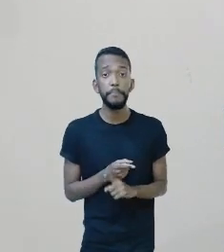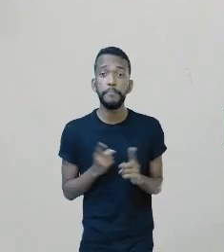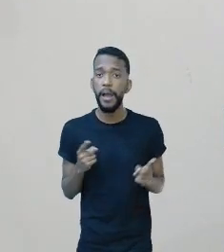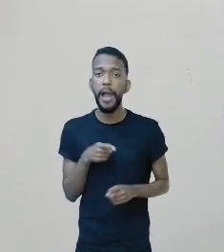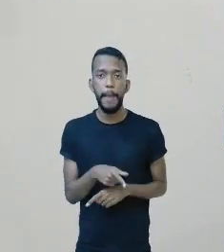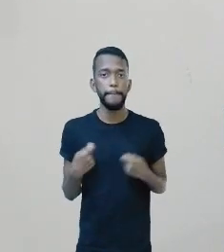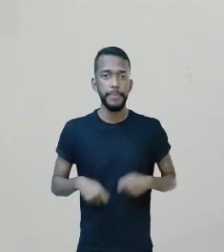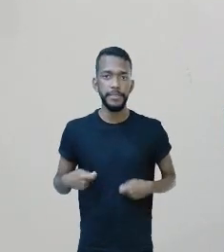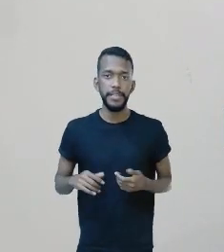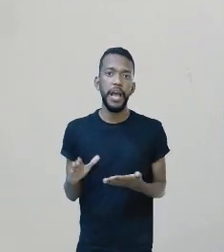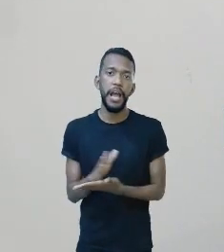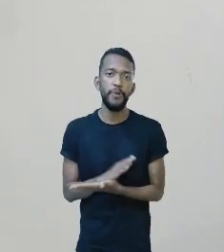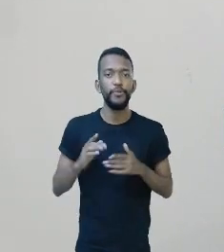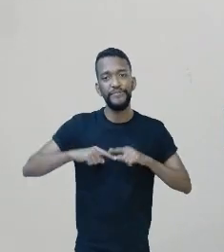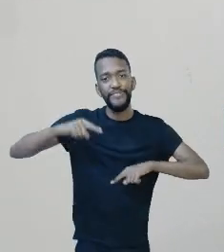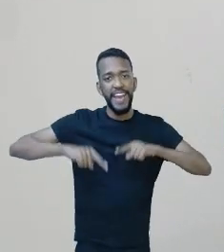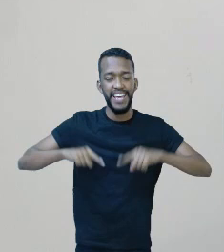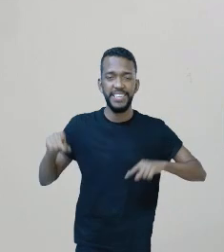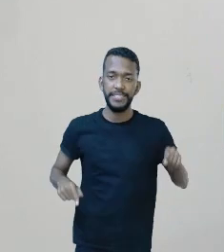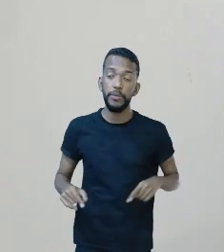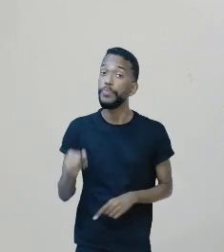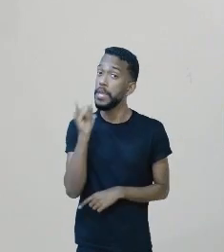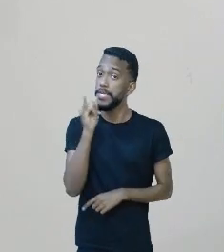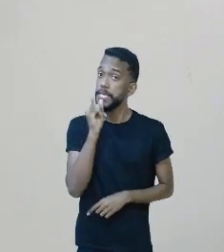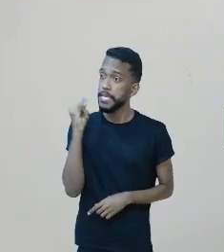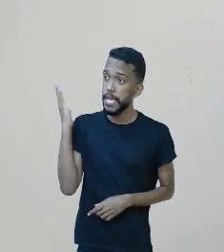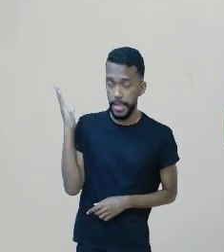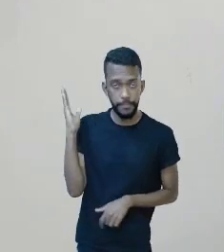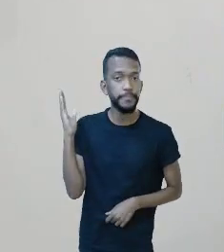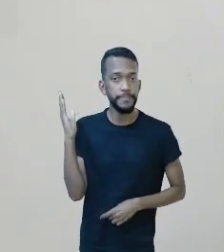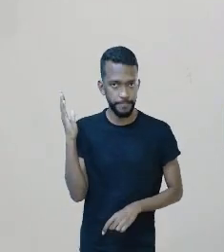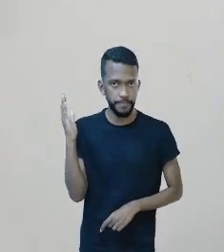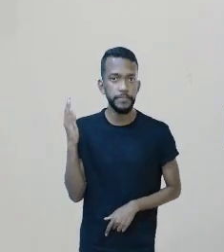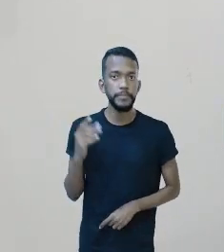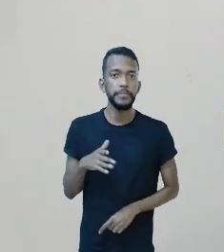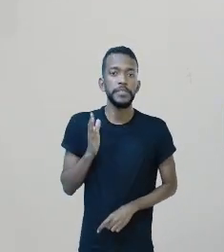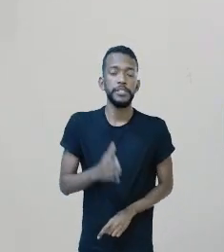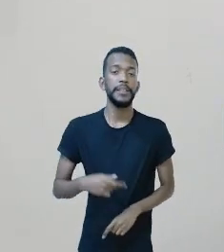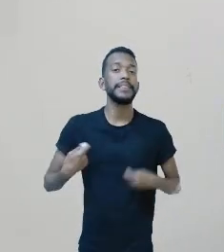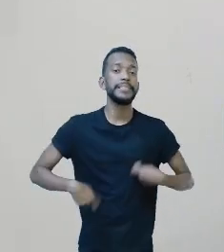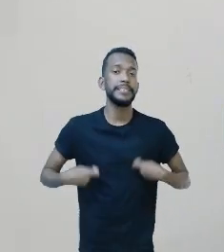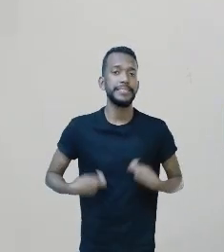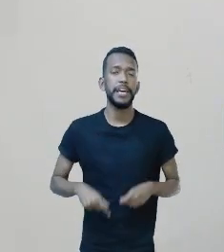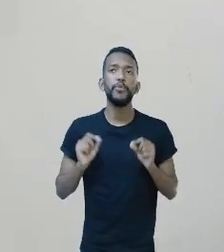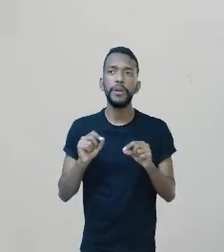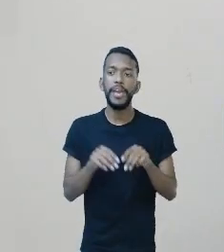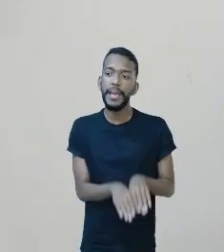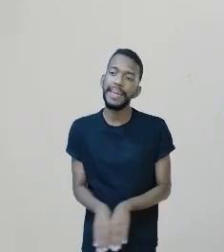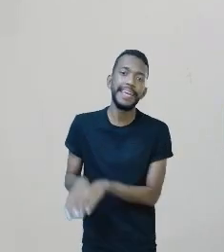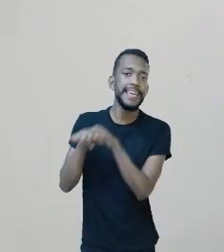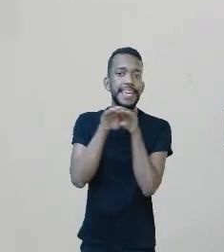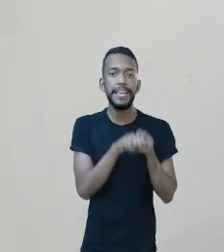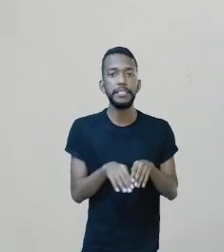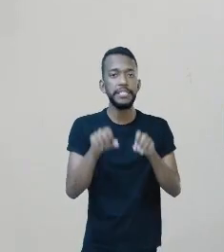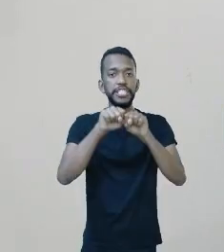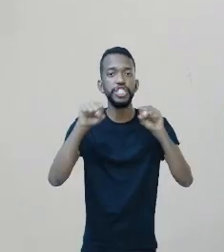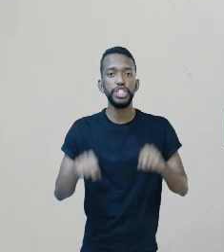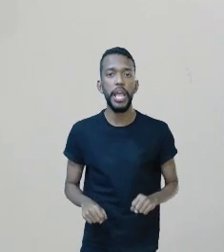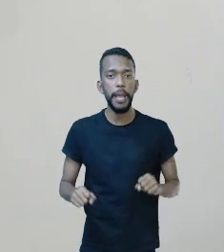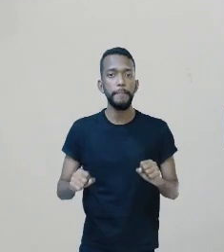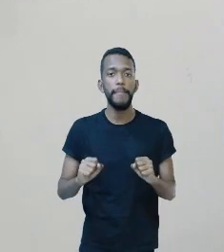mas tem algumas variações. Nesse caso daqui, foi necessária a criação de um